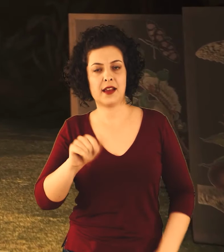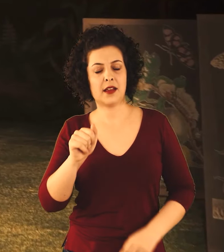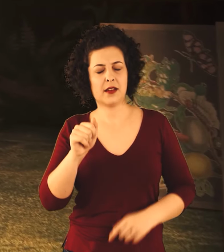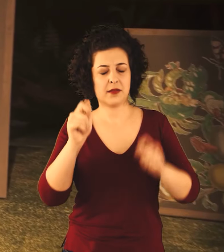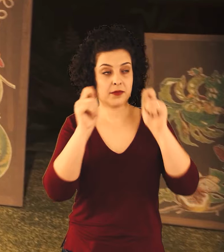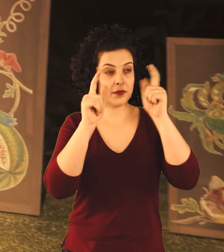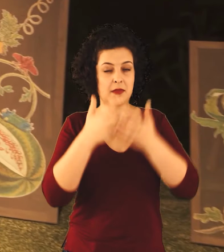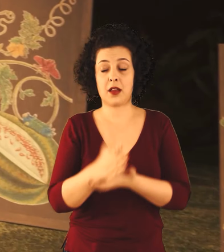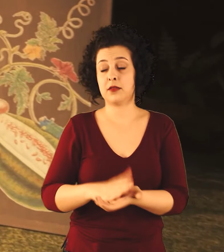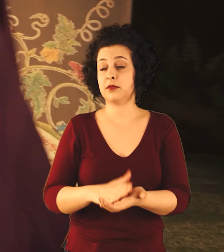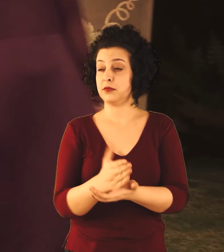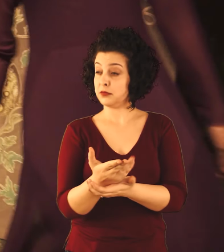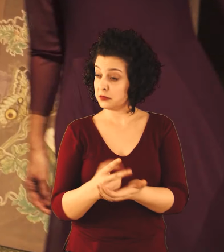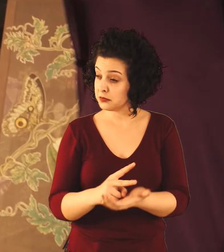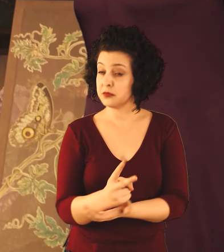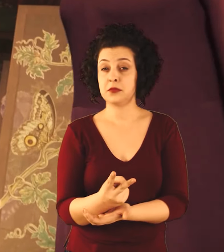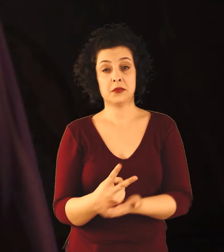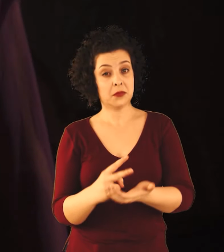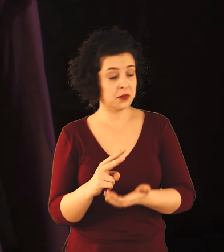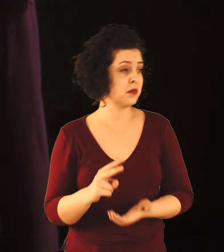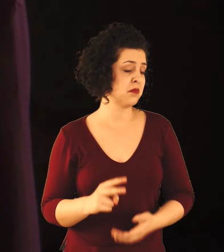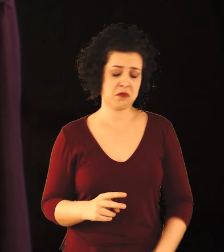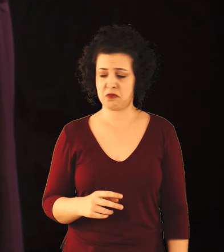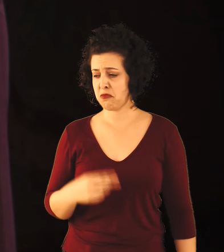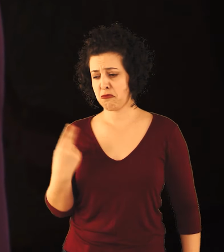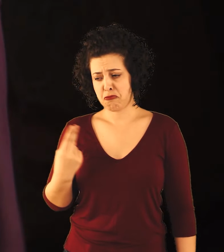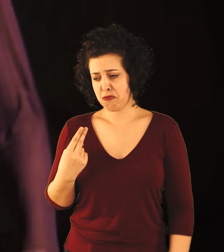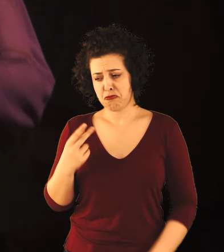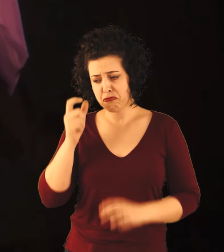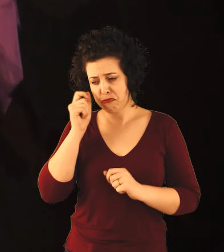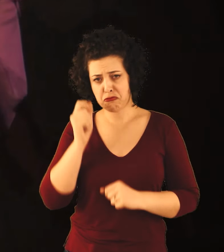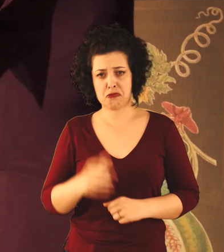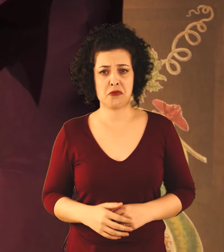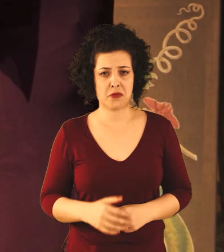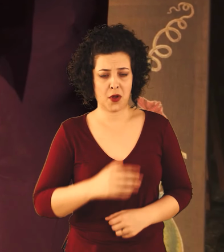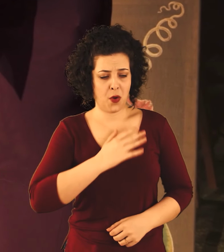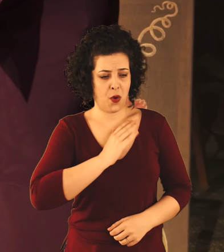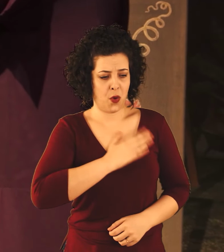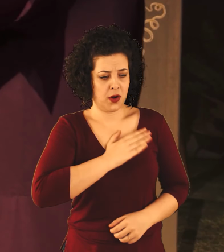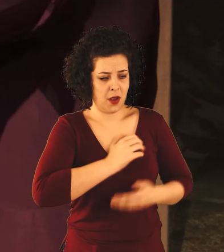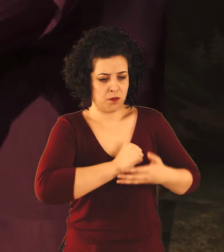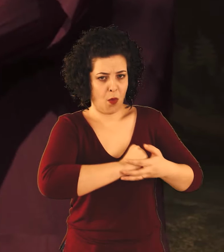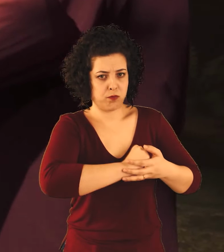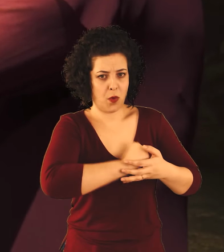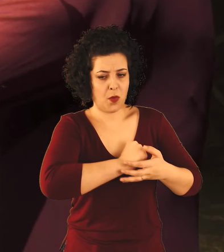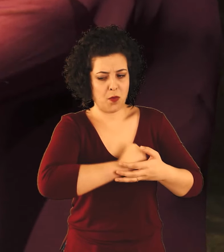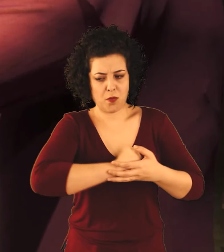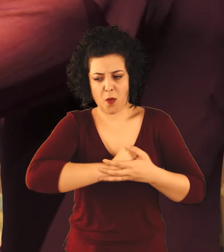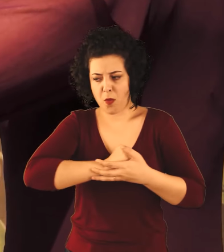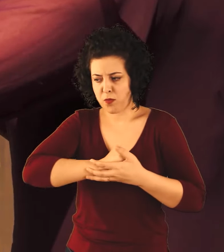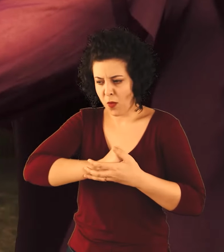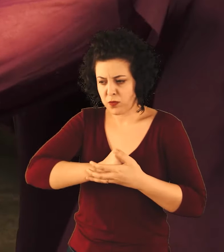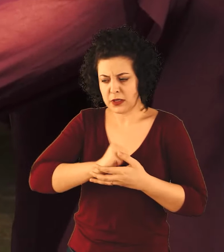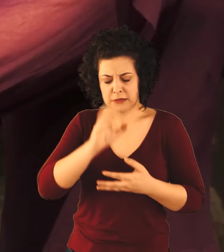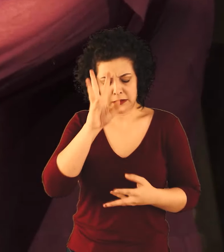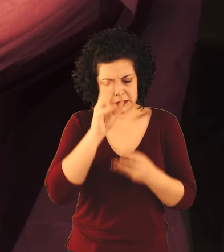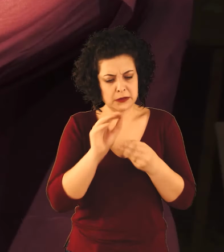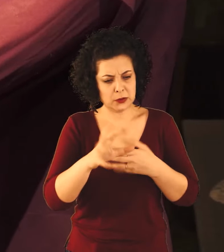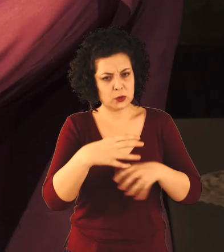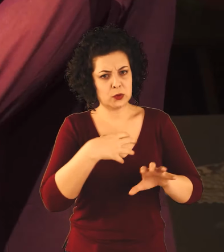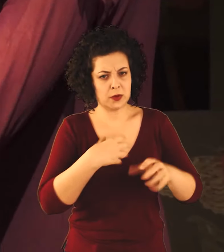perdeu o sono. E ainda acordada, filha? Eu não consigo dormir, mãe. Eu sou o coração de Doroteia batendo acelerada. Eu te